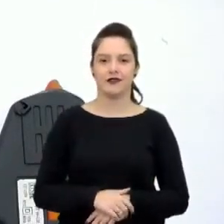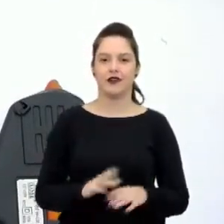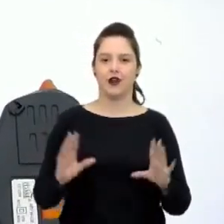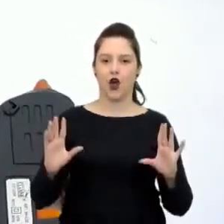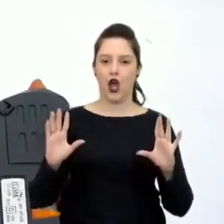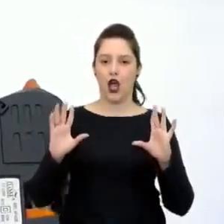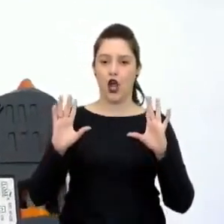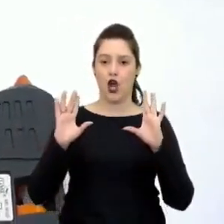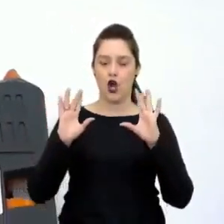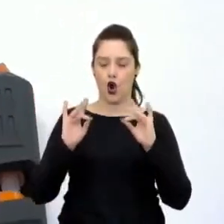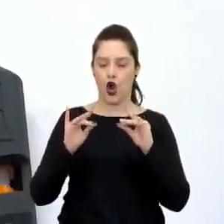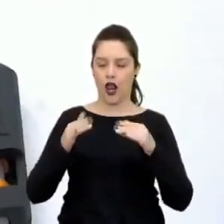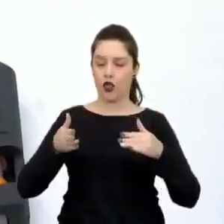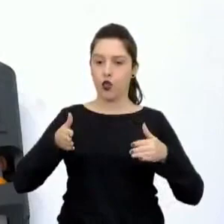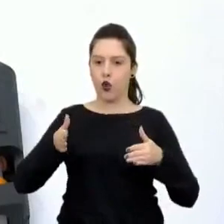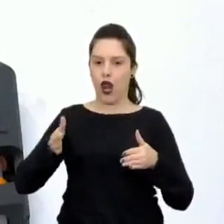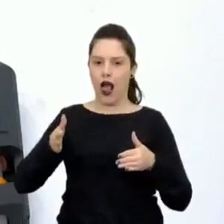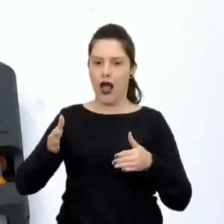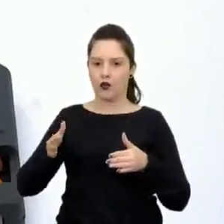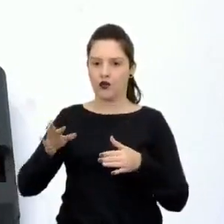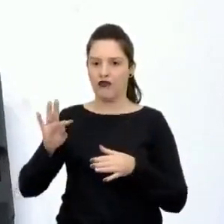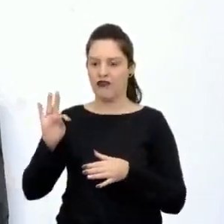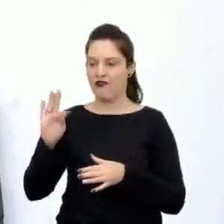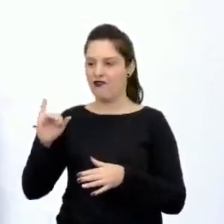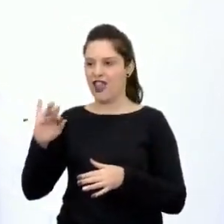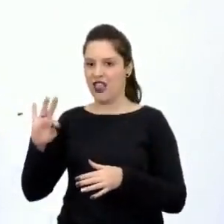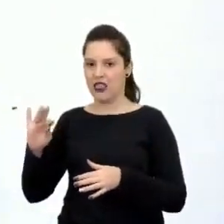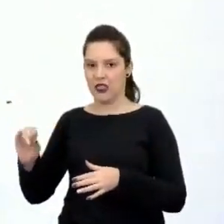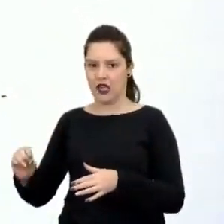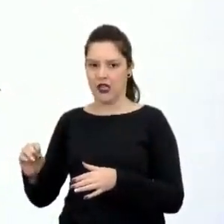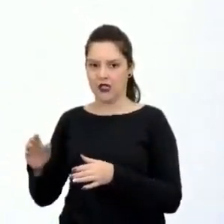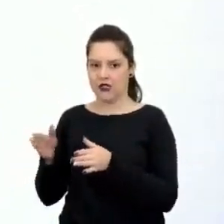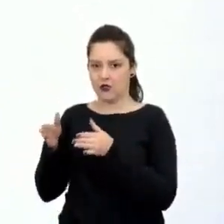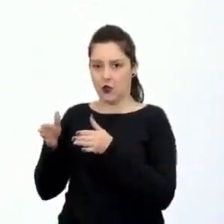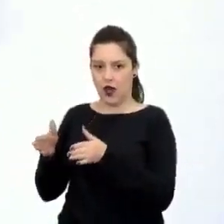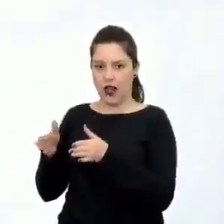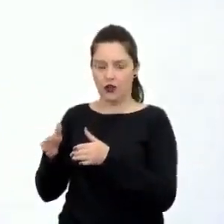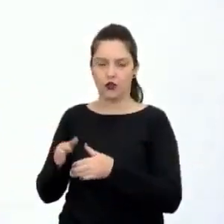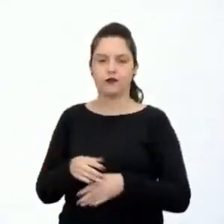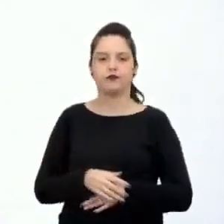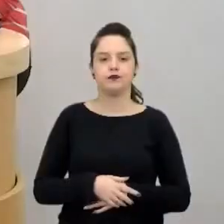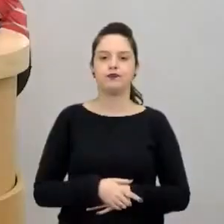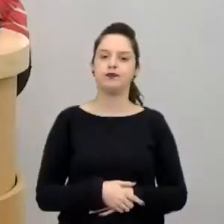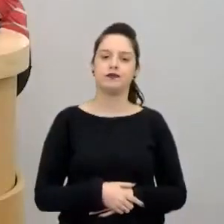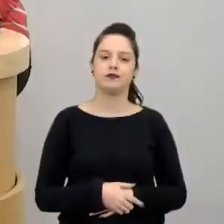Cola o fio do lado para ter certeza que eles não vão entrar em contato um com o outro.